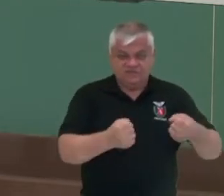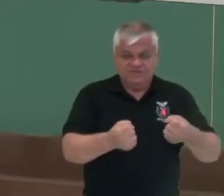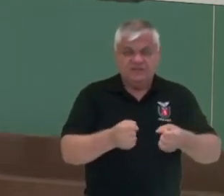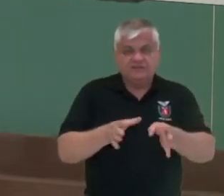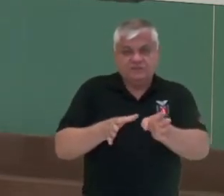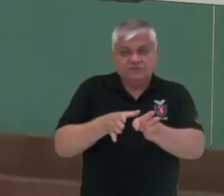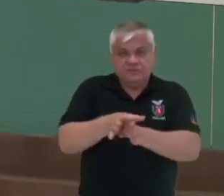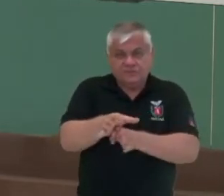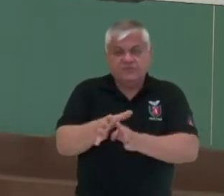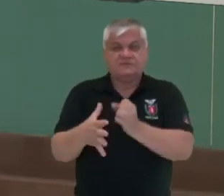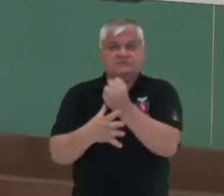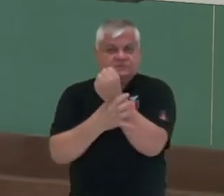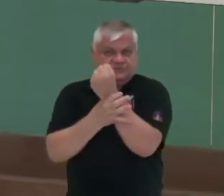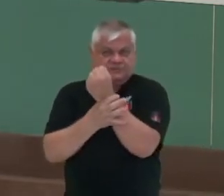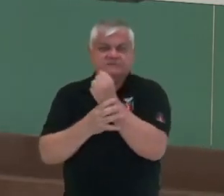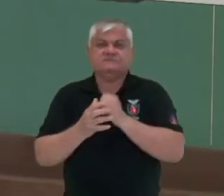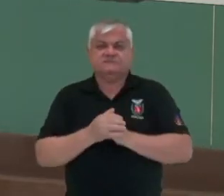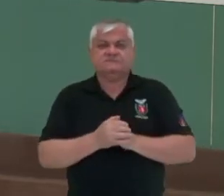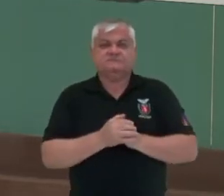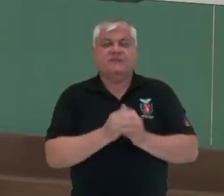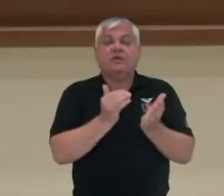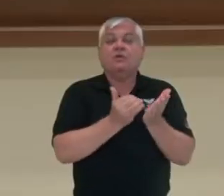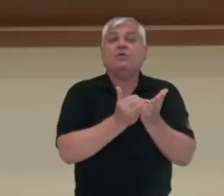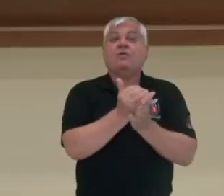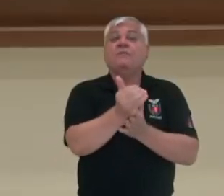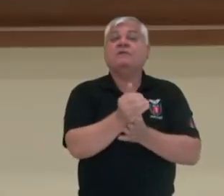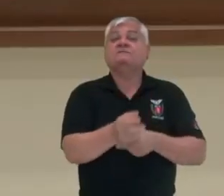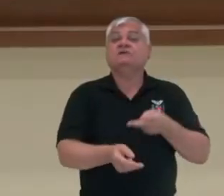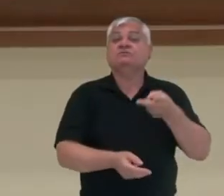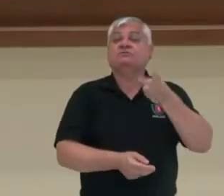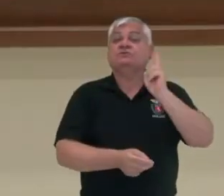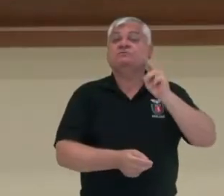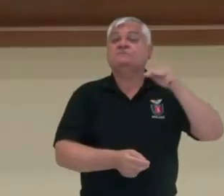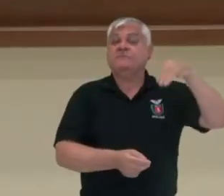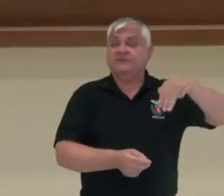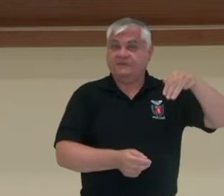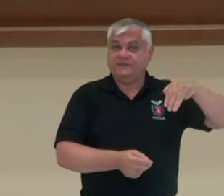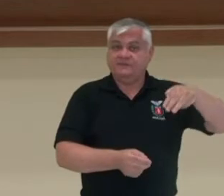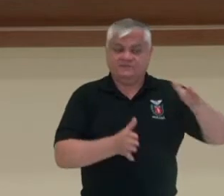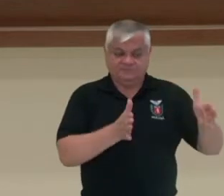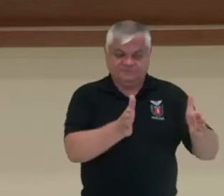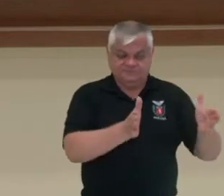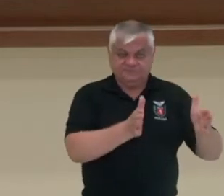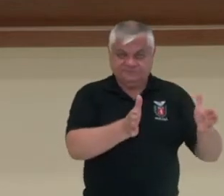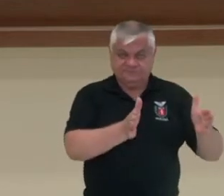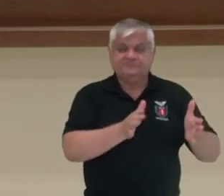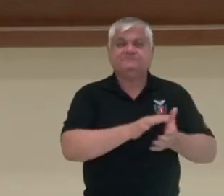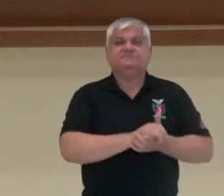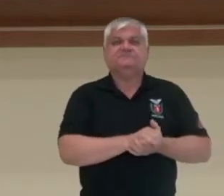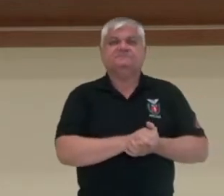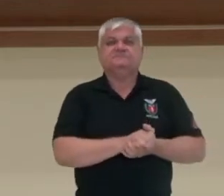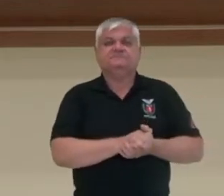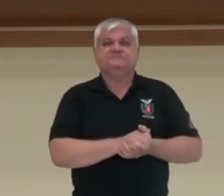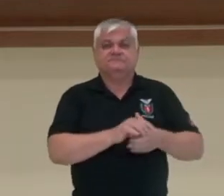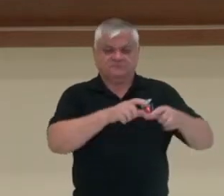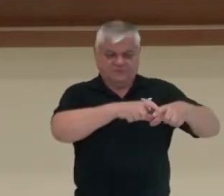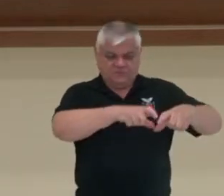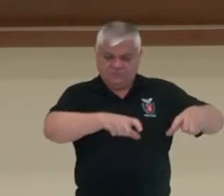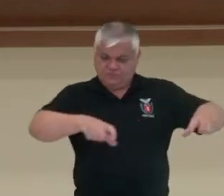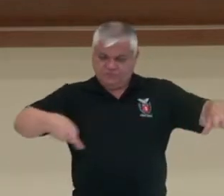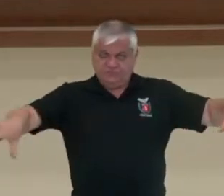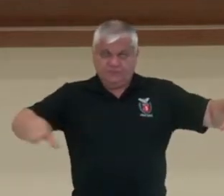advertência e a zona de segurança. O início do confronto é 2 metros ali entre um e o outro, tá? Então essa é uma pista